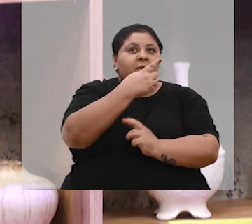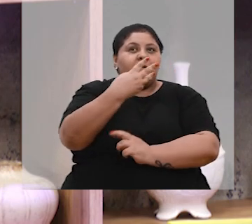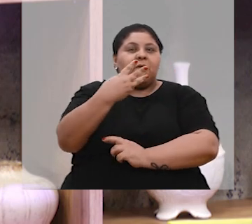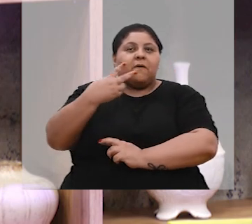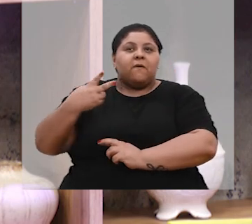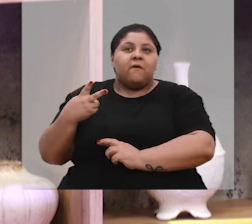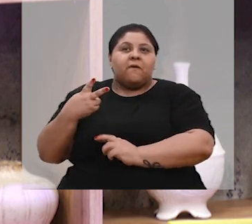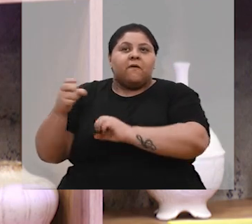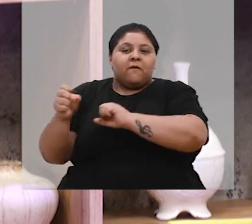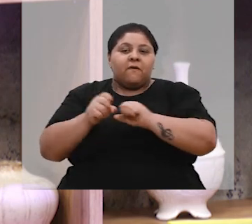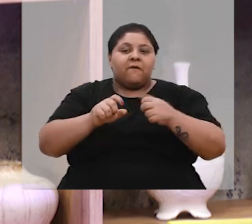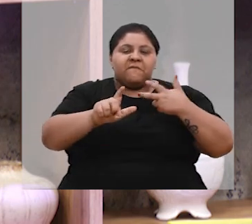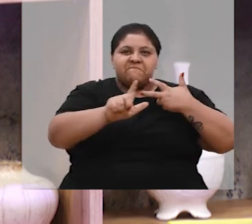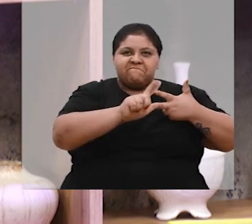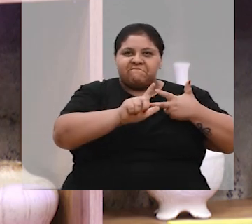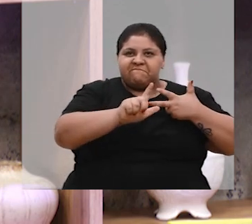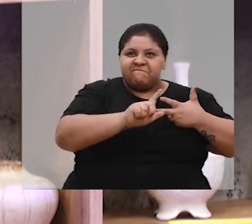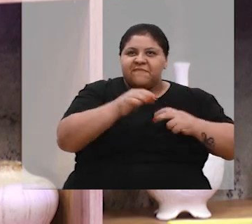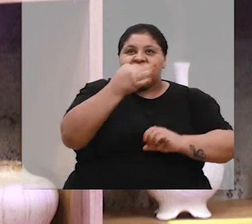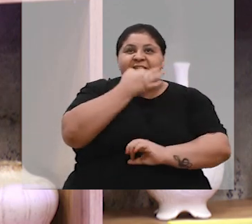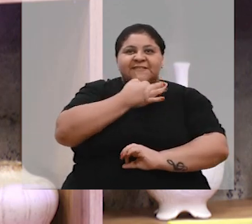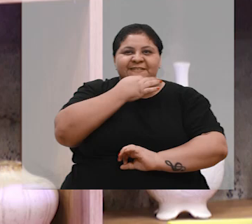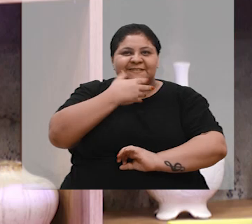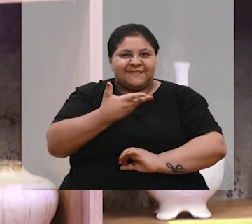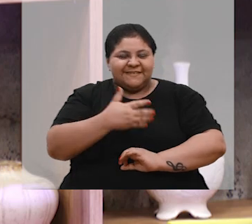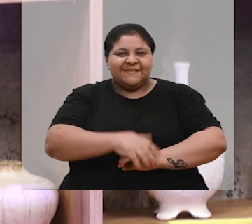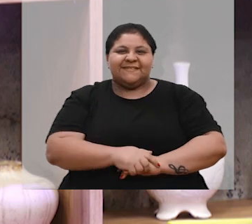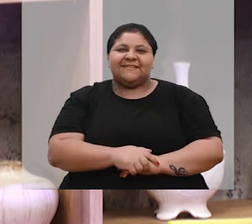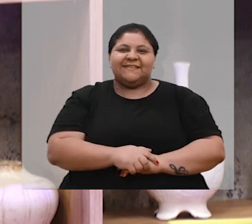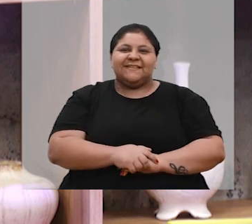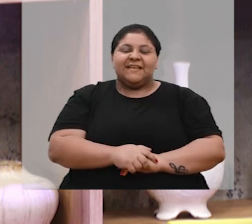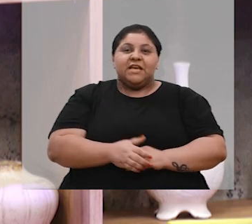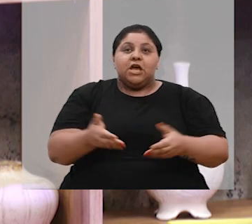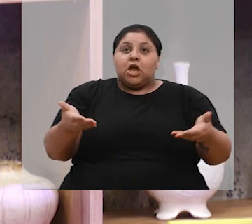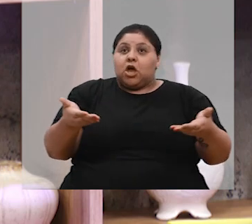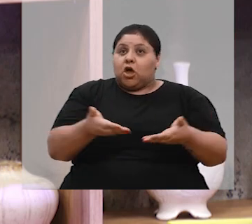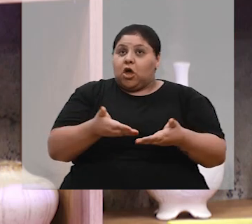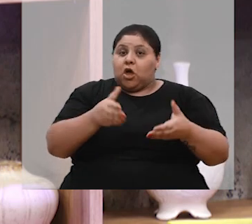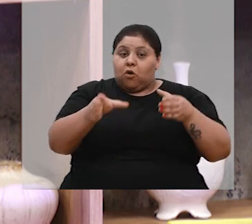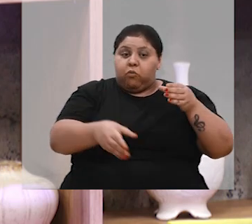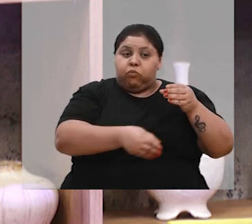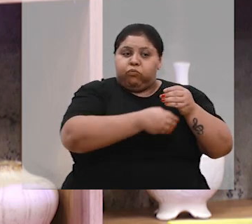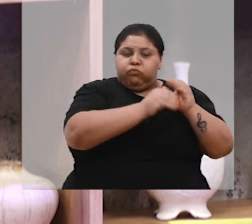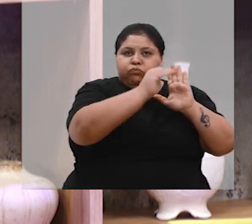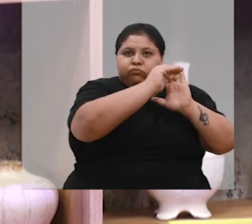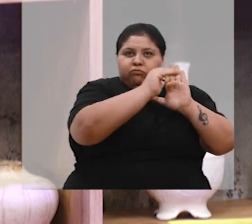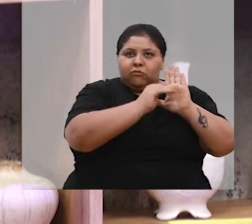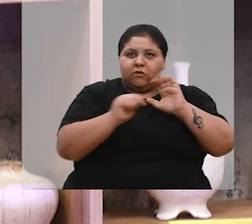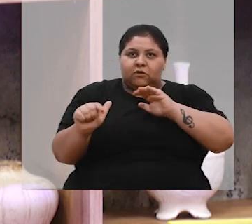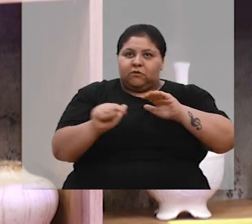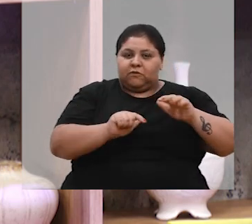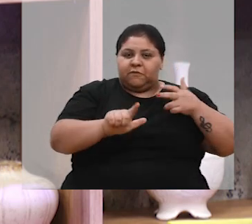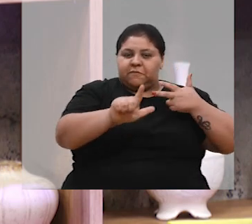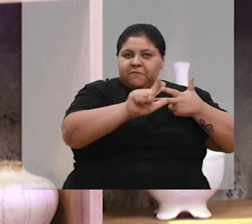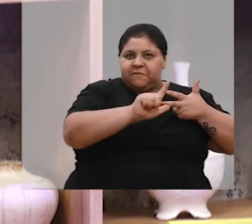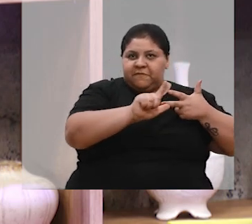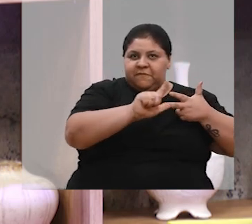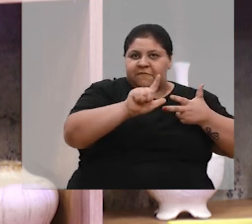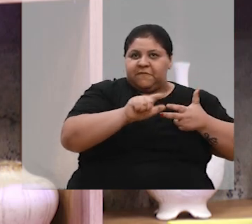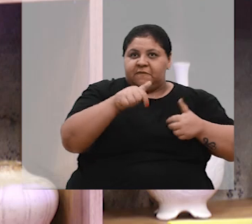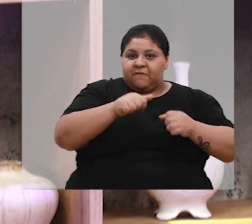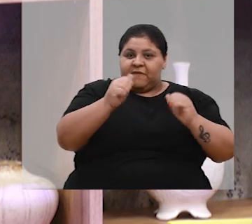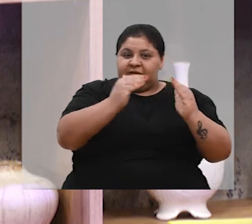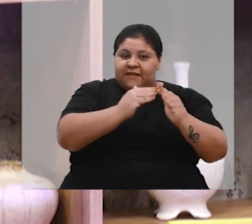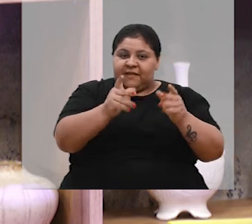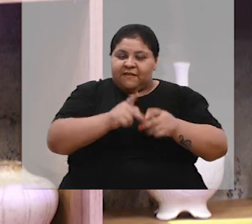Poder Legislativo de Caxias do Sul. E esse podcast integra a programação da Semana do Legislativo aqui da Casa do Povo,